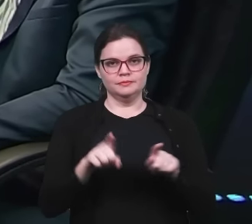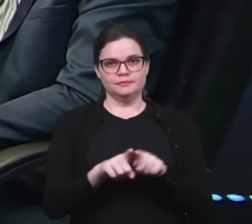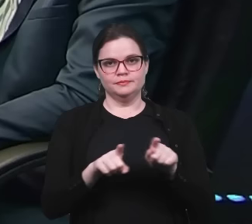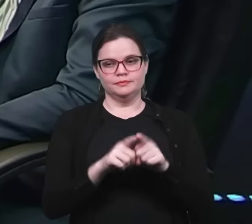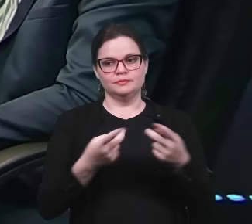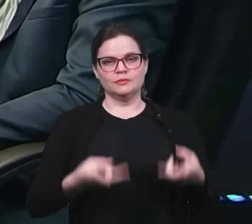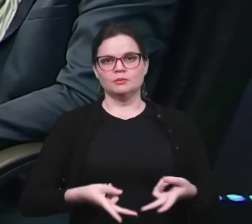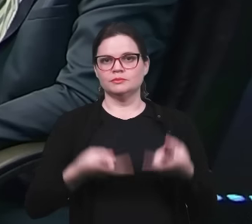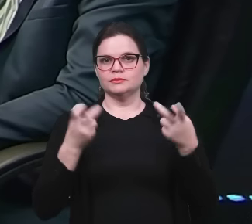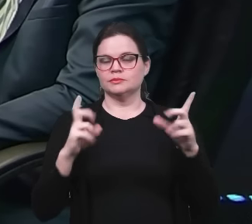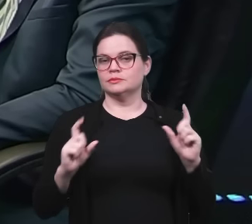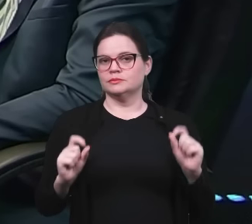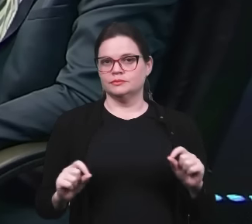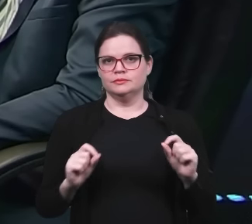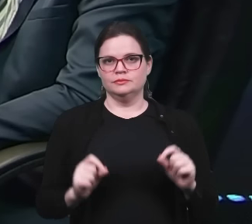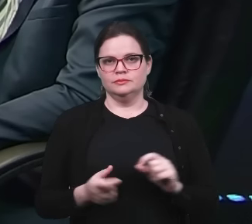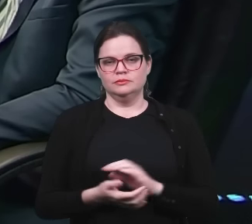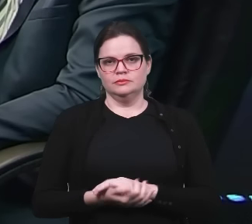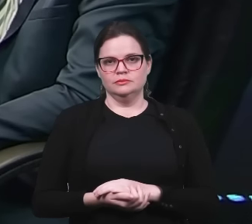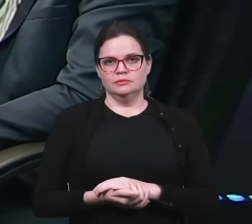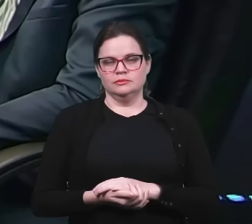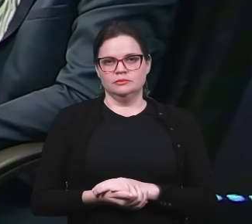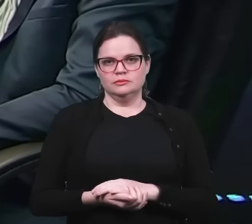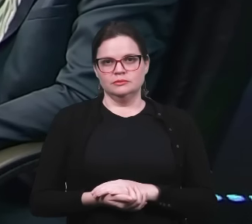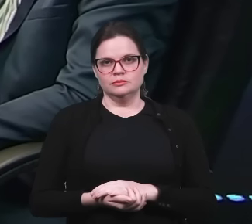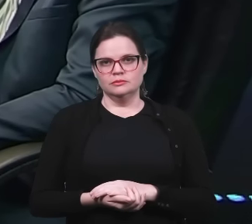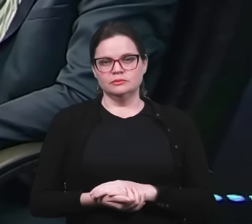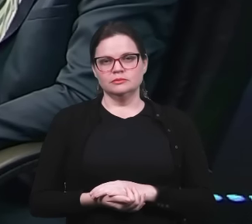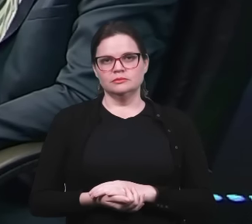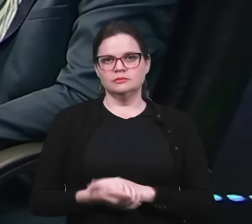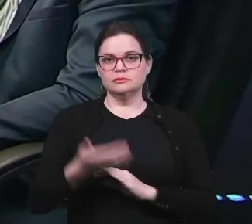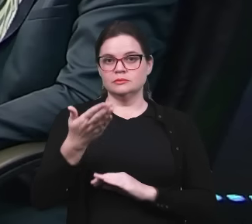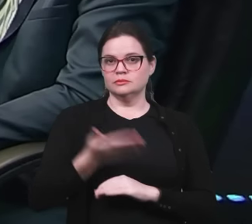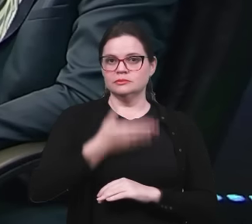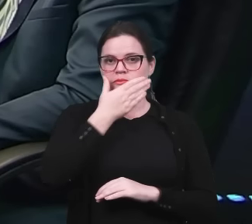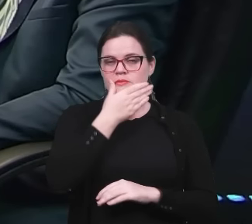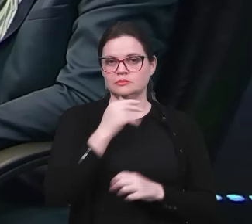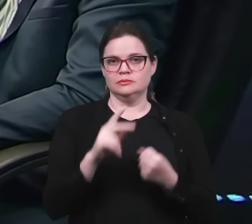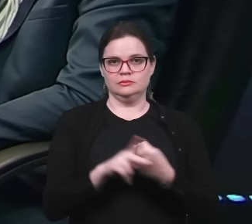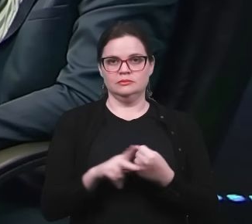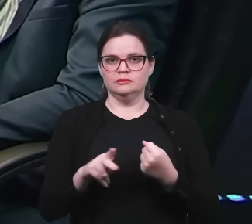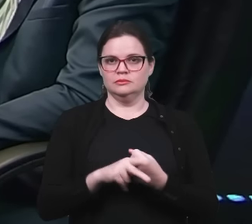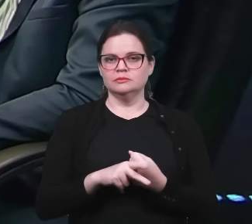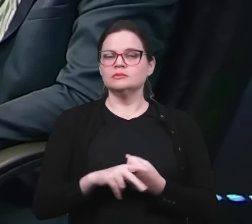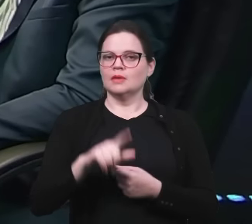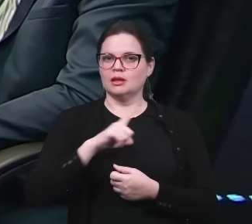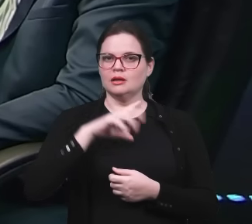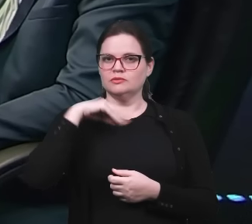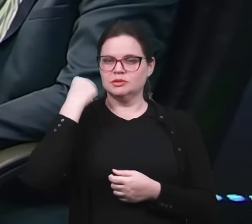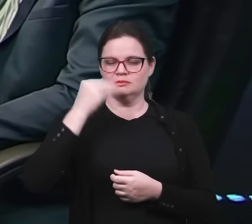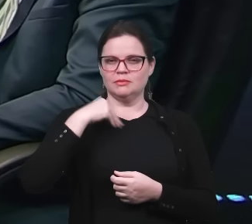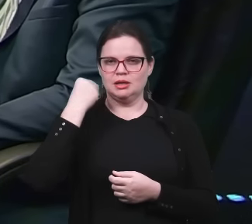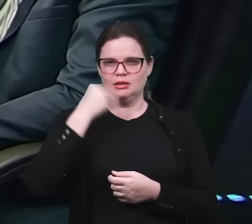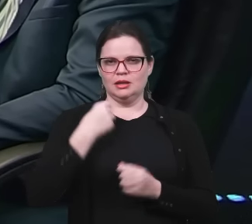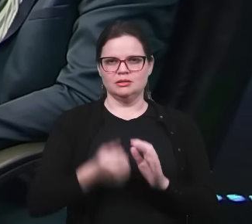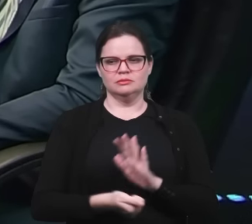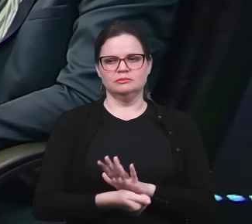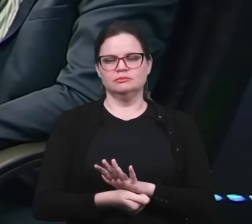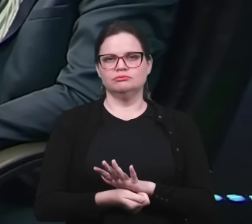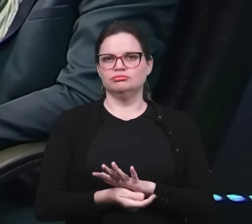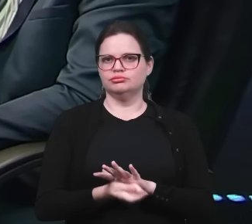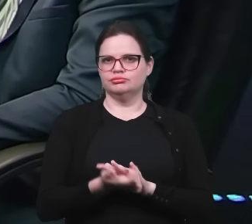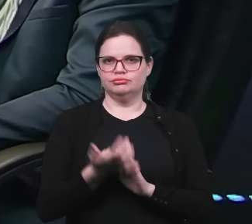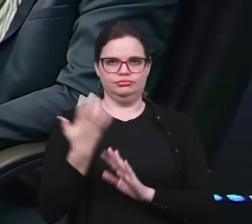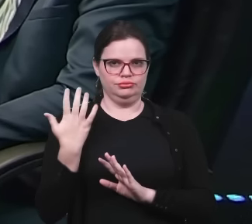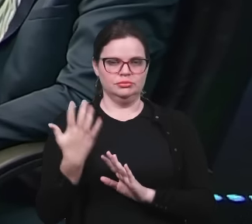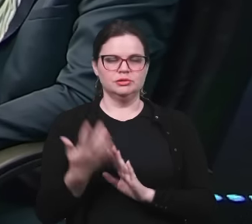pastor, companheiros, que Pedro, por certo, teve muitas experiências, né? Conforme